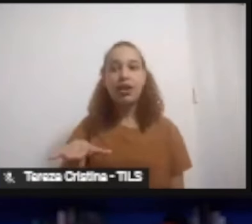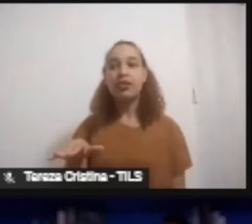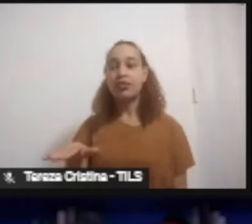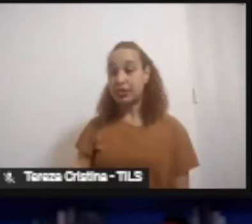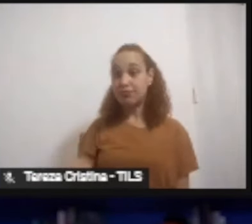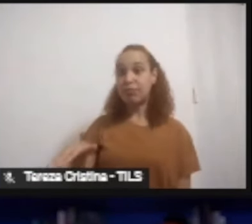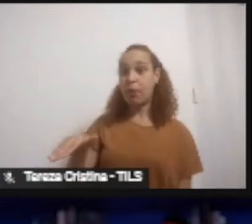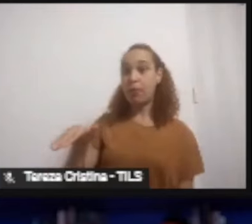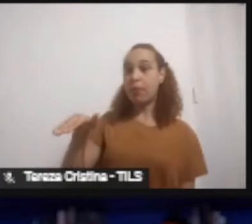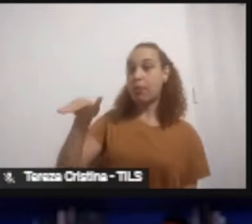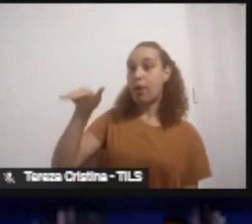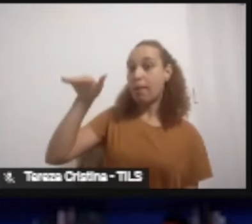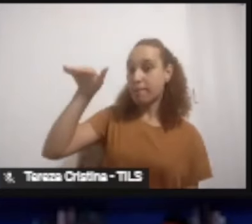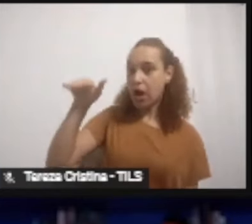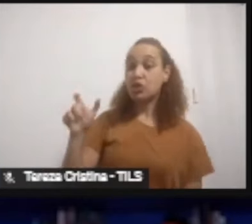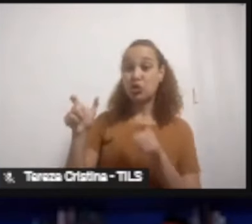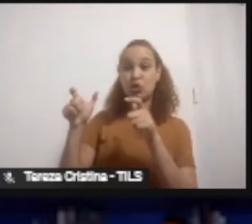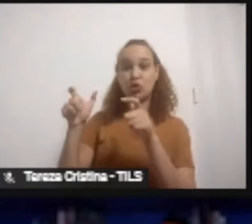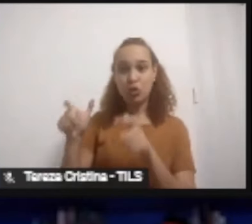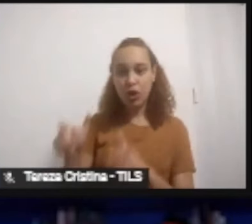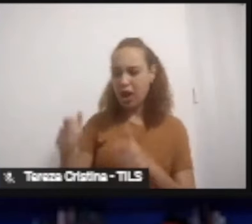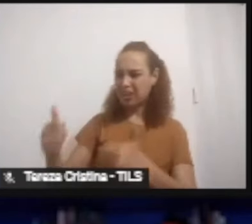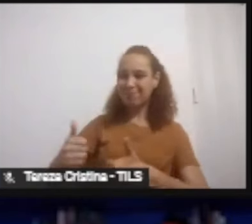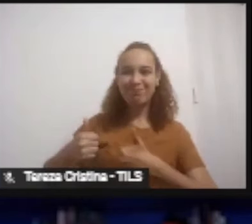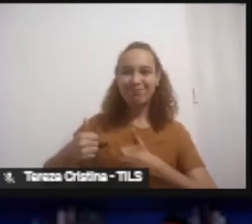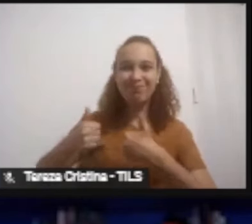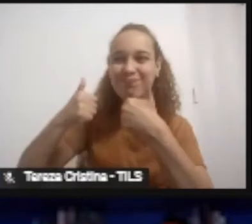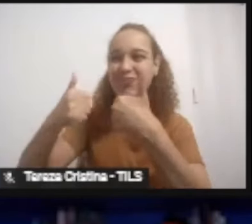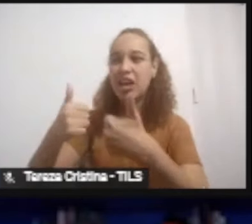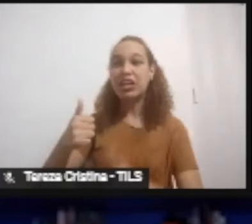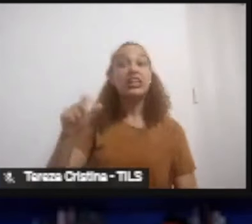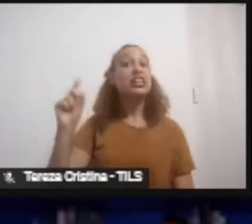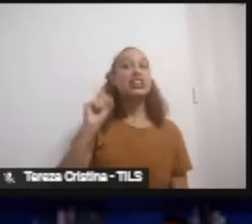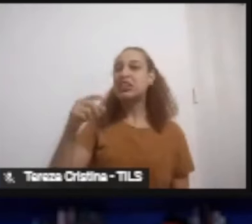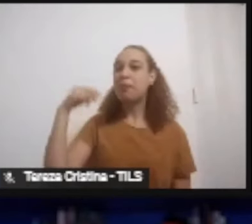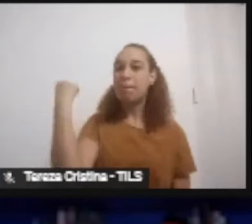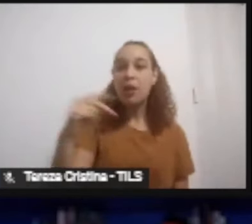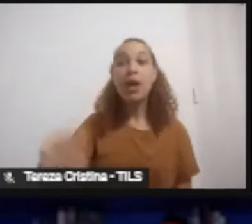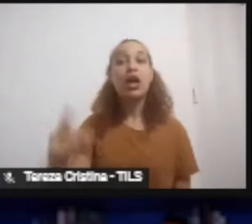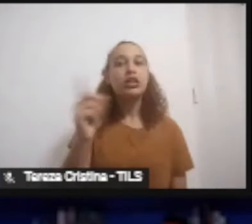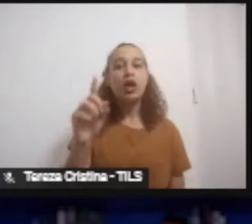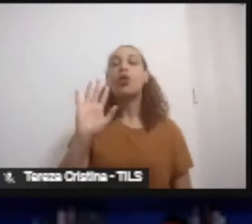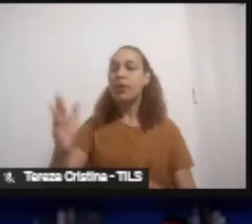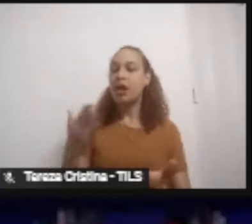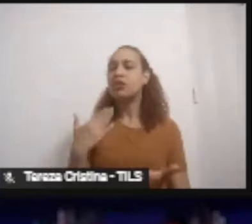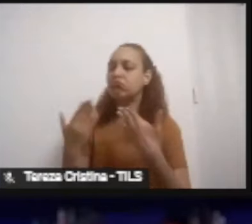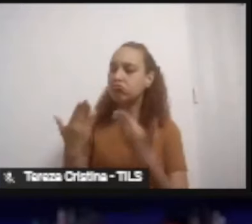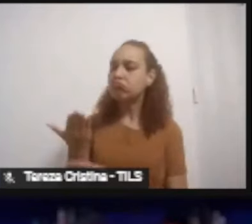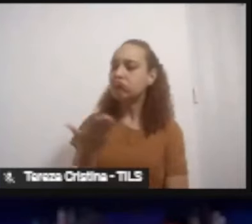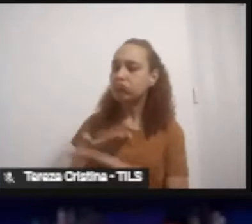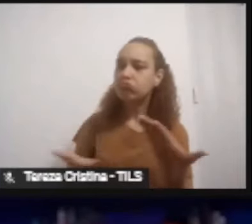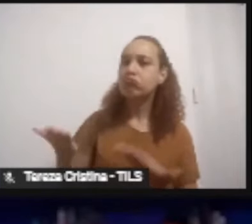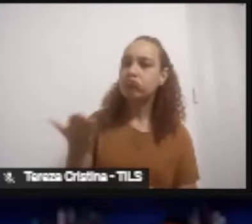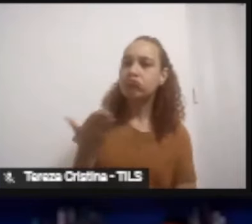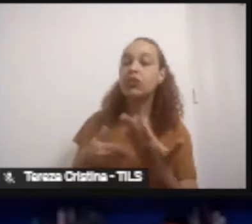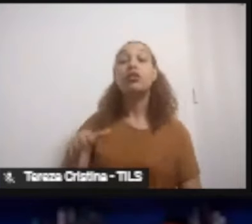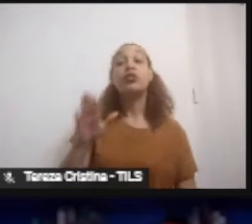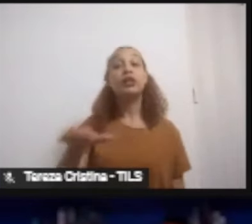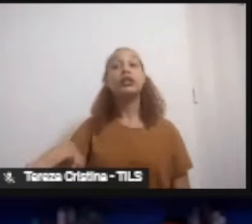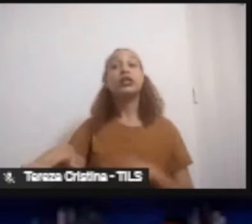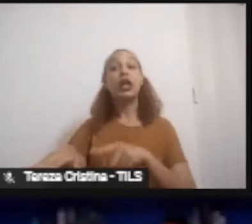ambiente de disciplina positiva, em que não se usa palmada, mas é pautada no diálogo, são crianças que têm